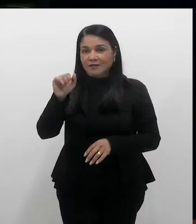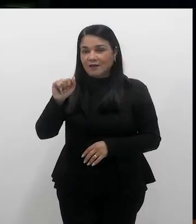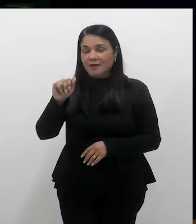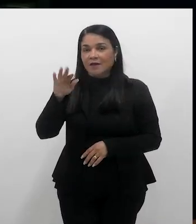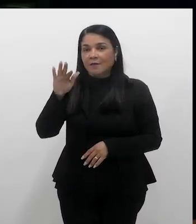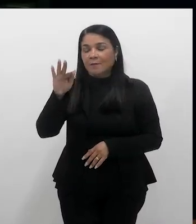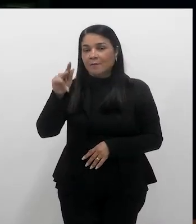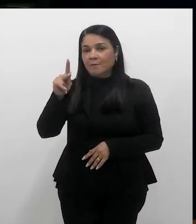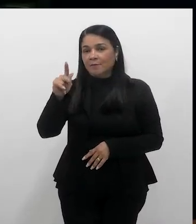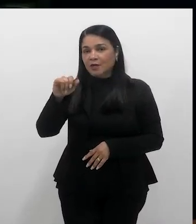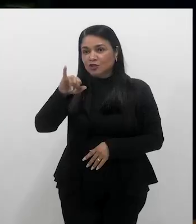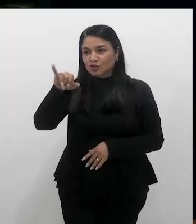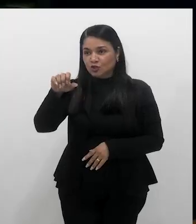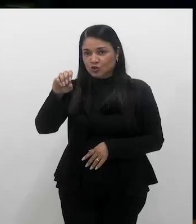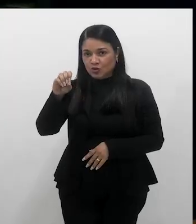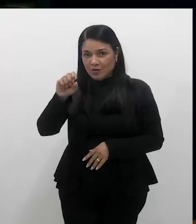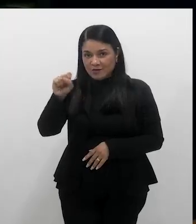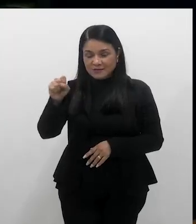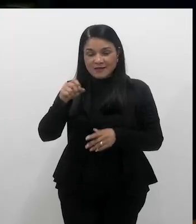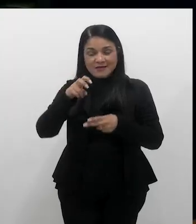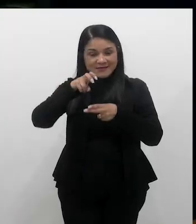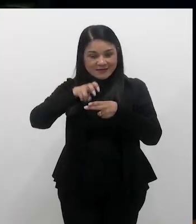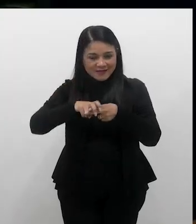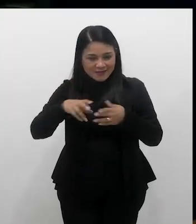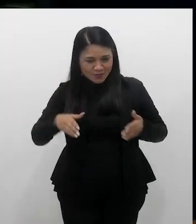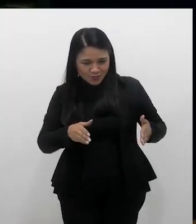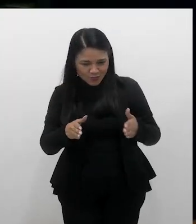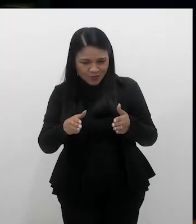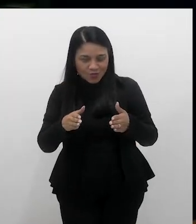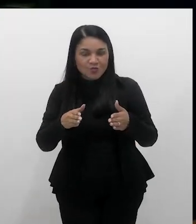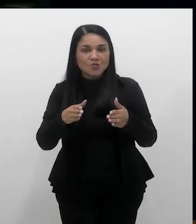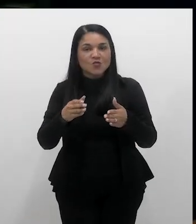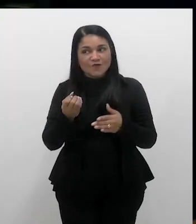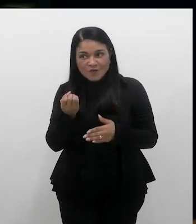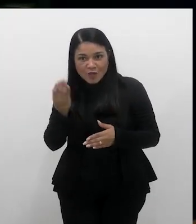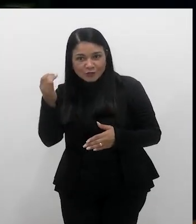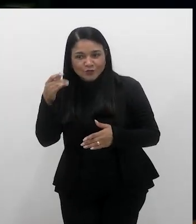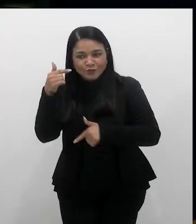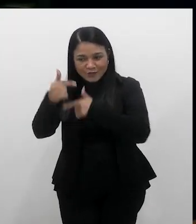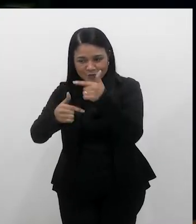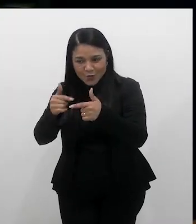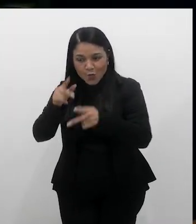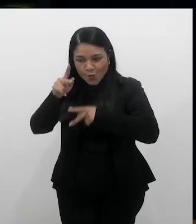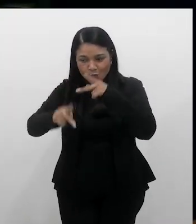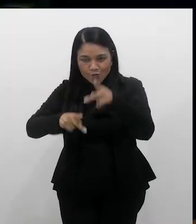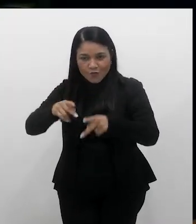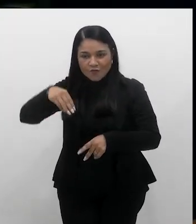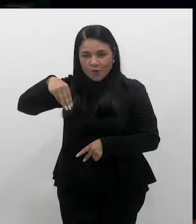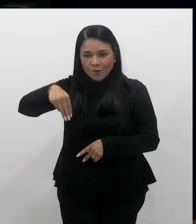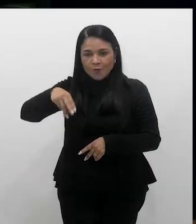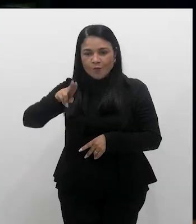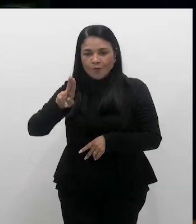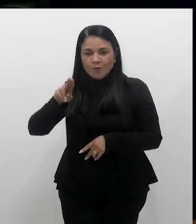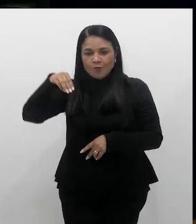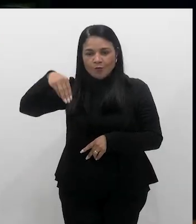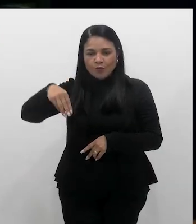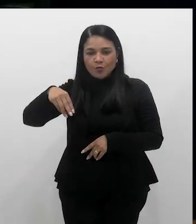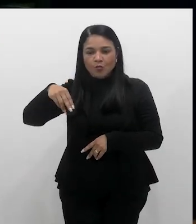se centra no rio Tapajós, ela vai para lá, ela trabalha com o povo Munduruku, para